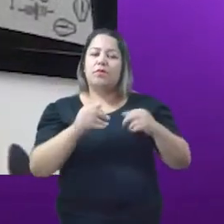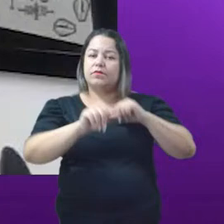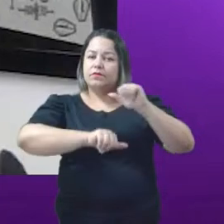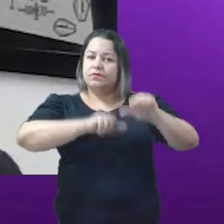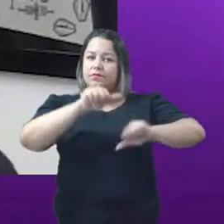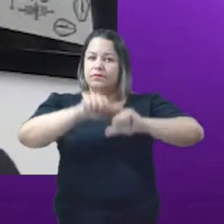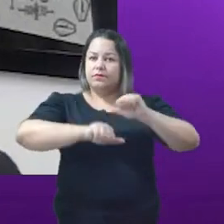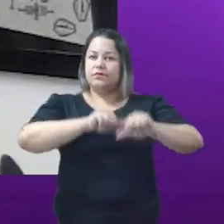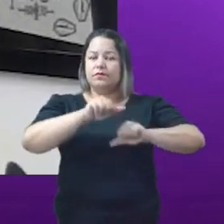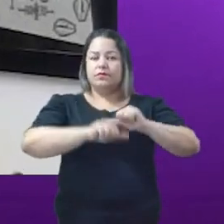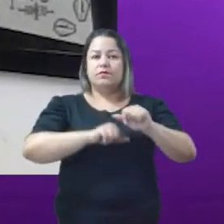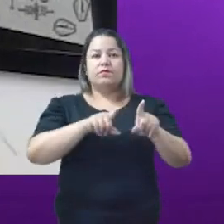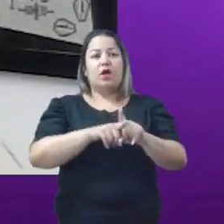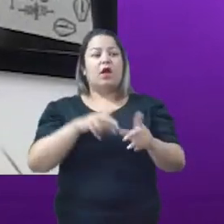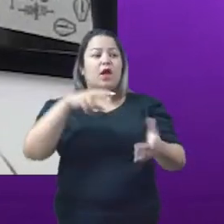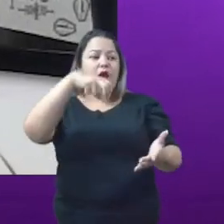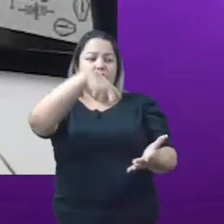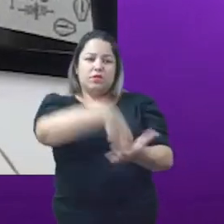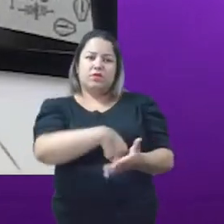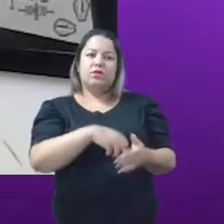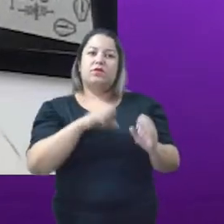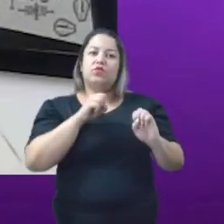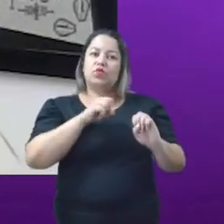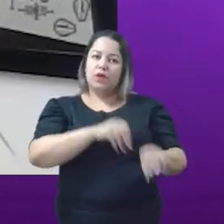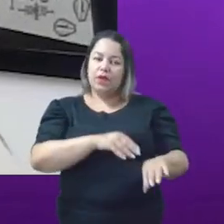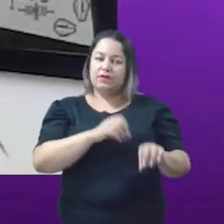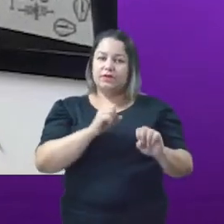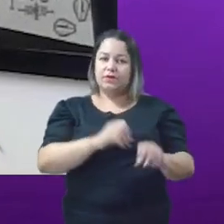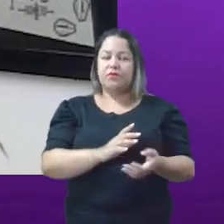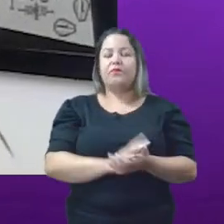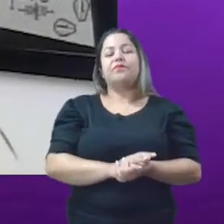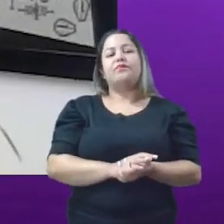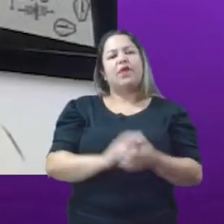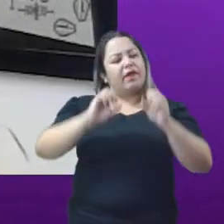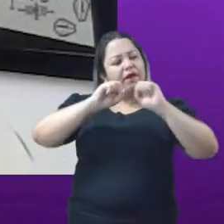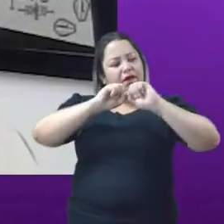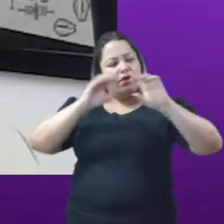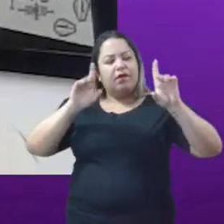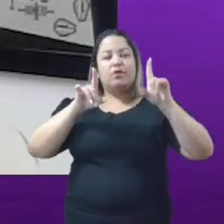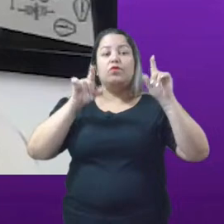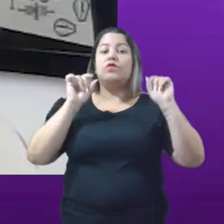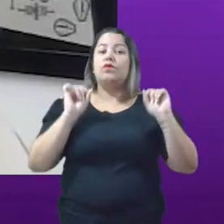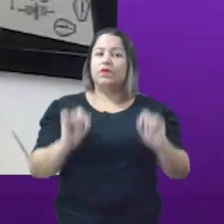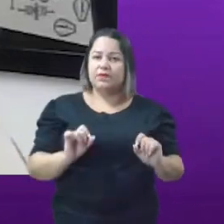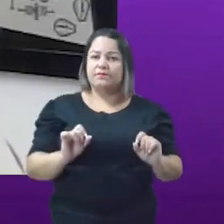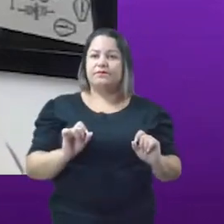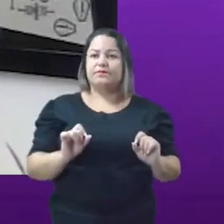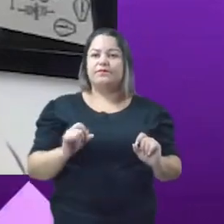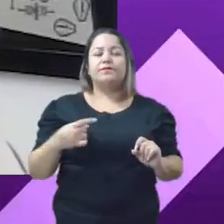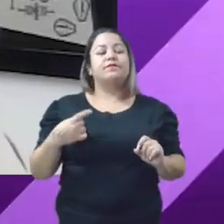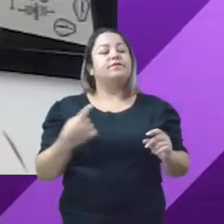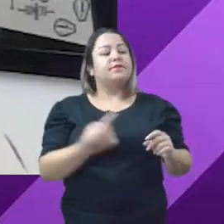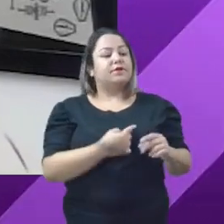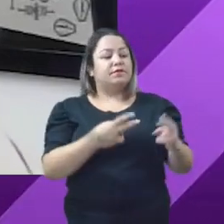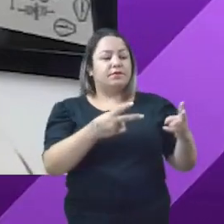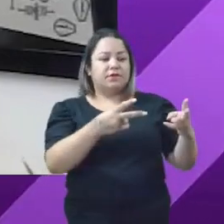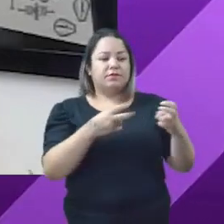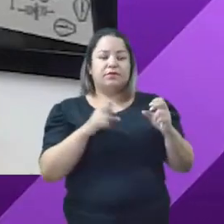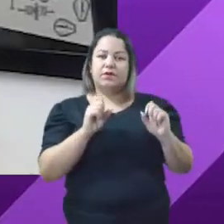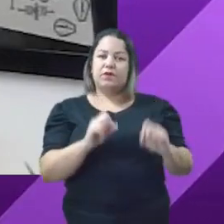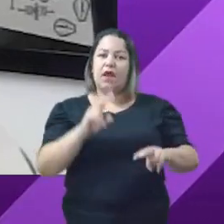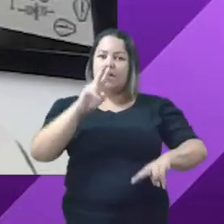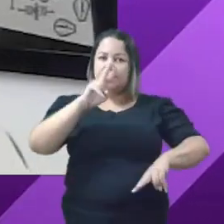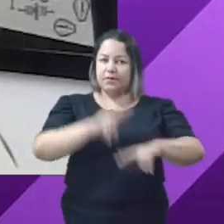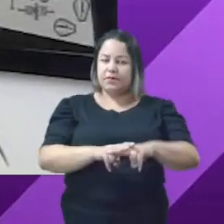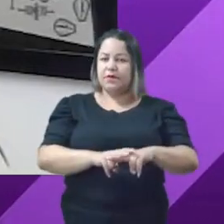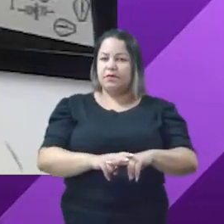transformar punições em educação. É muito nítido, gente, a gente perceber que a